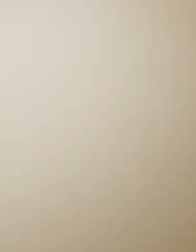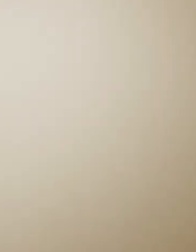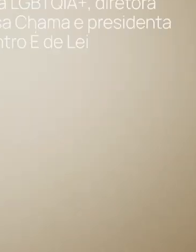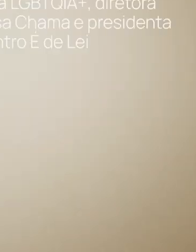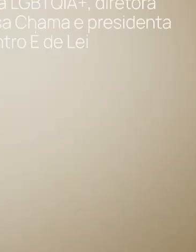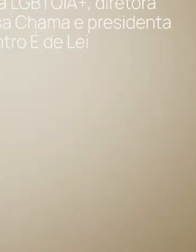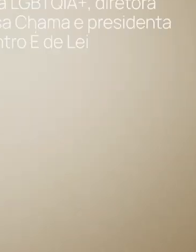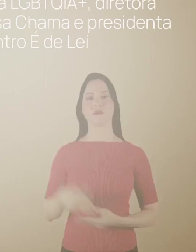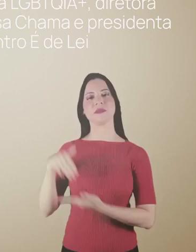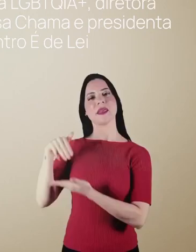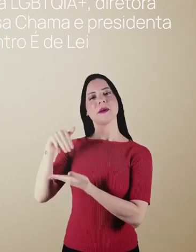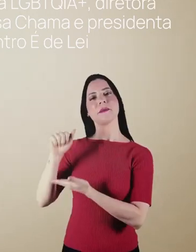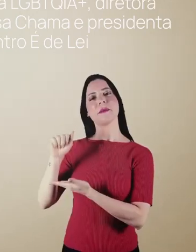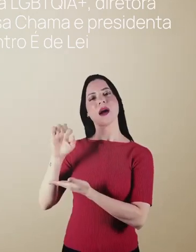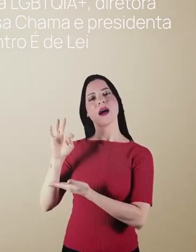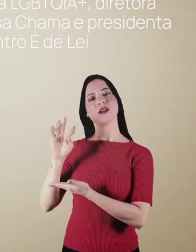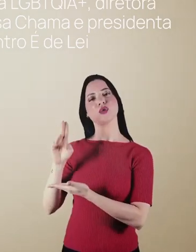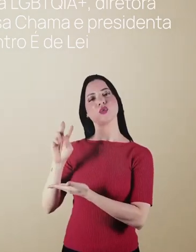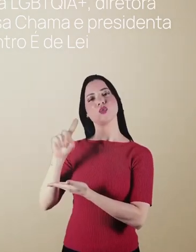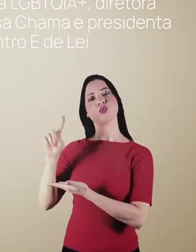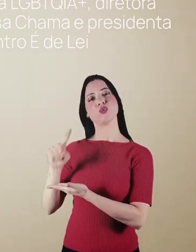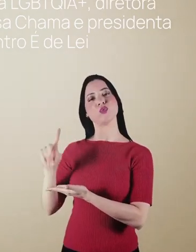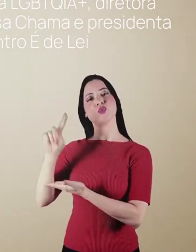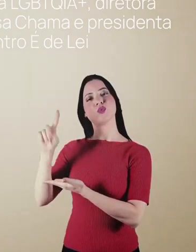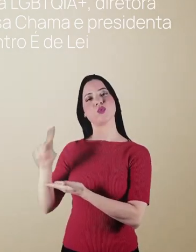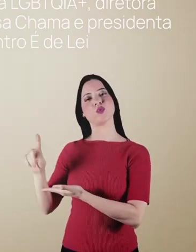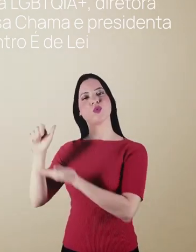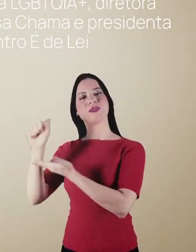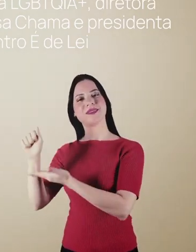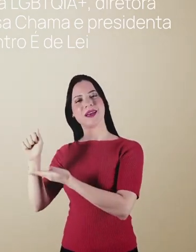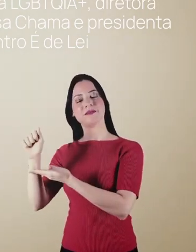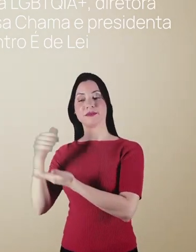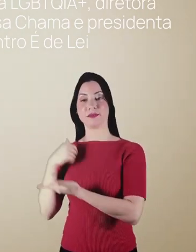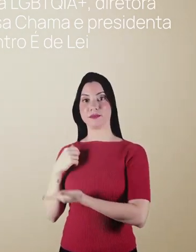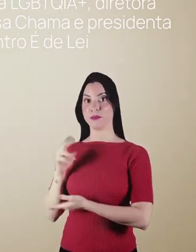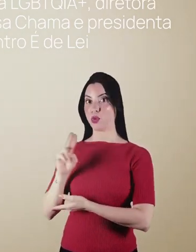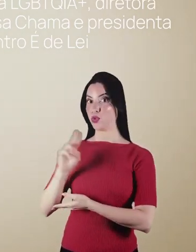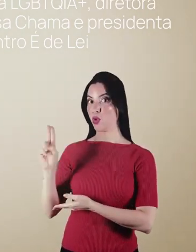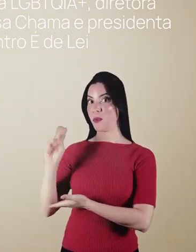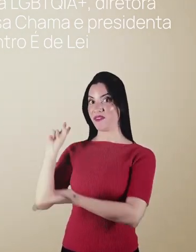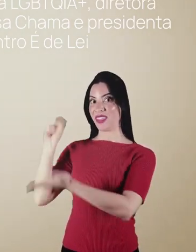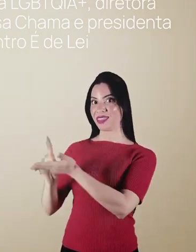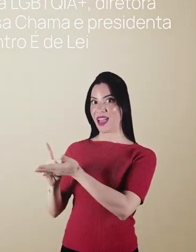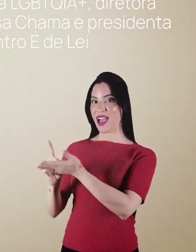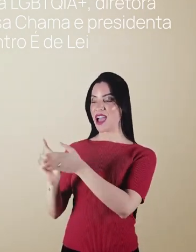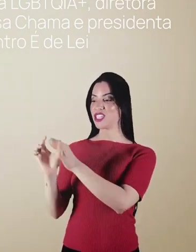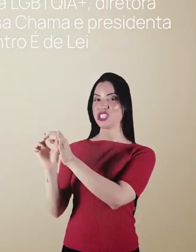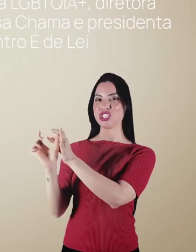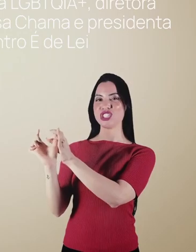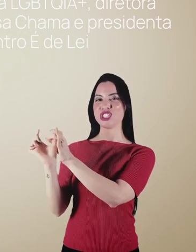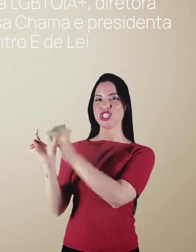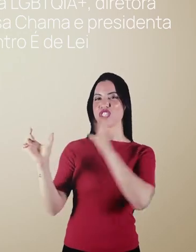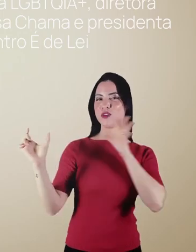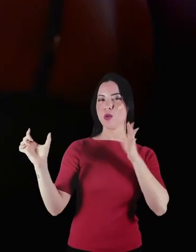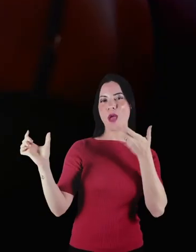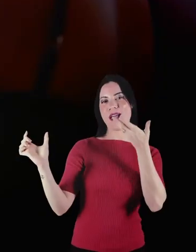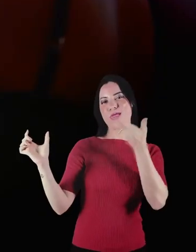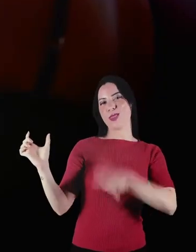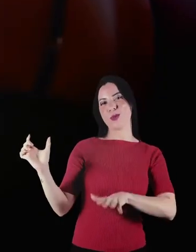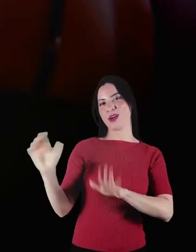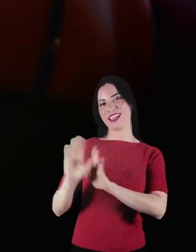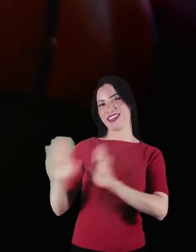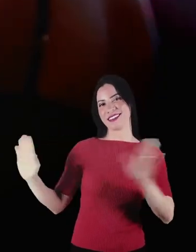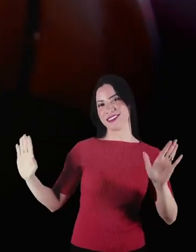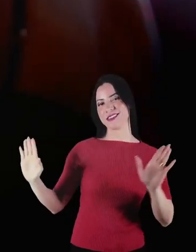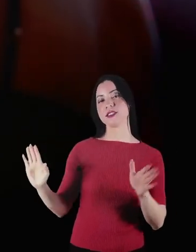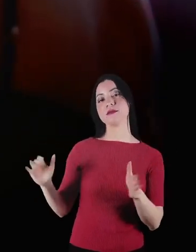Matuza, eu não quis me desvincular do meu nome antes da transição totalmente, então eu dei